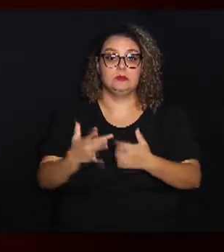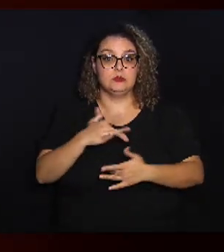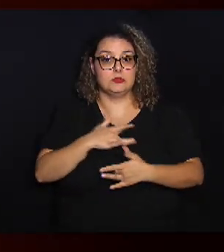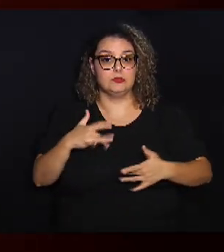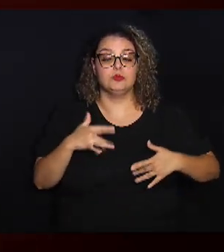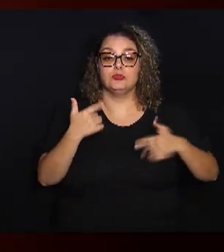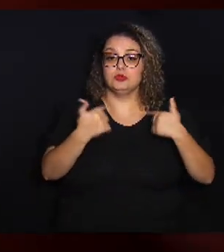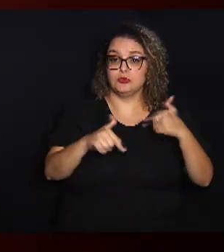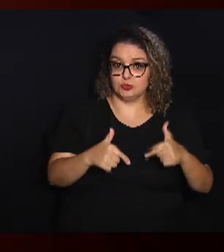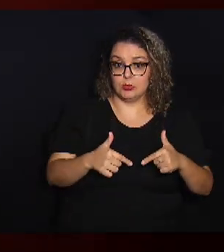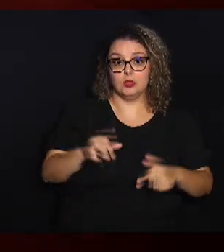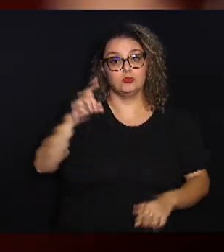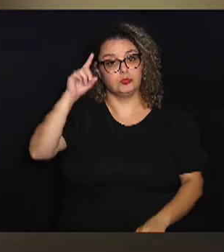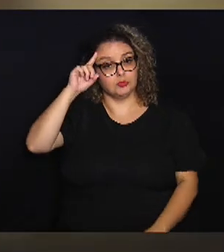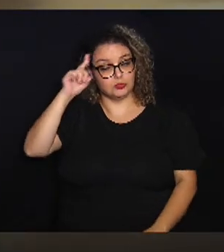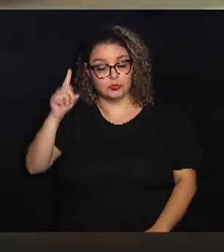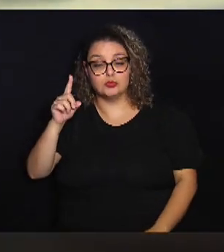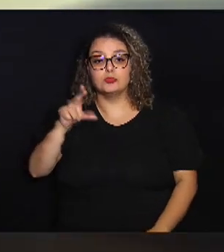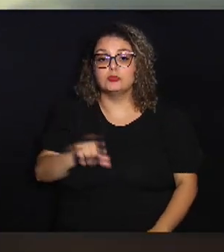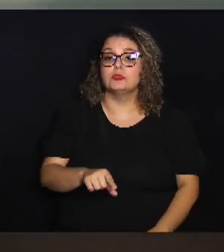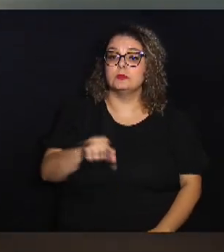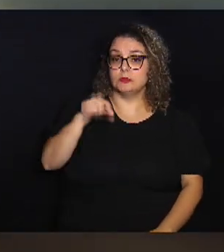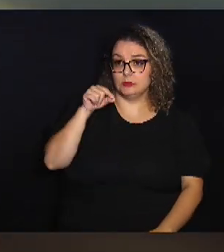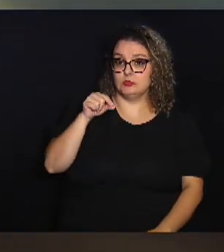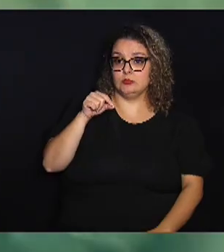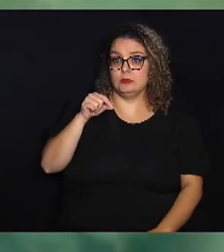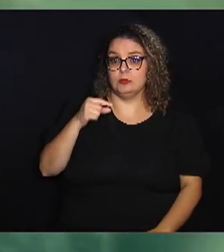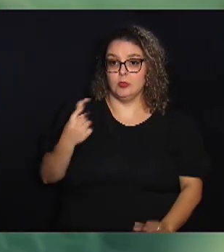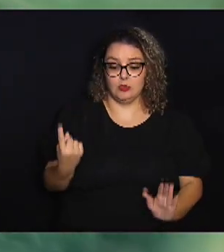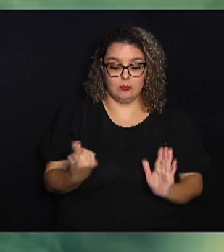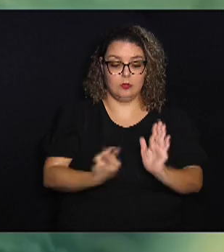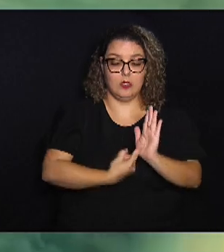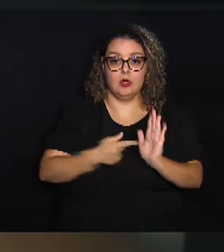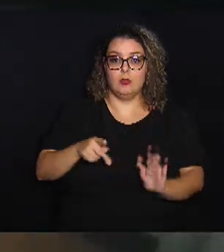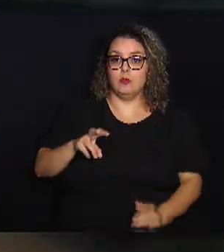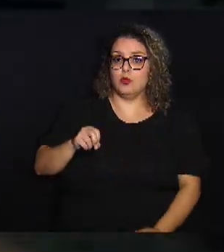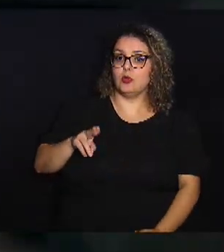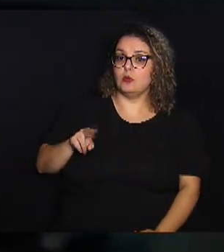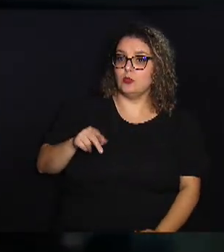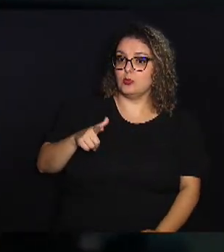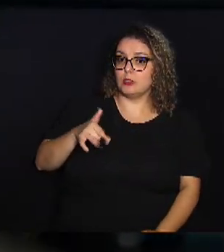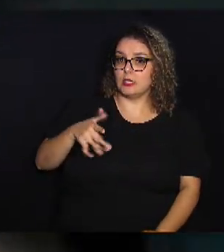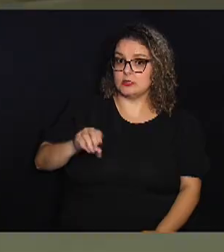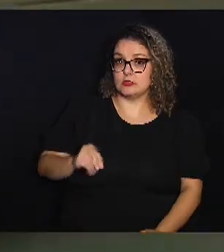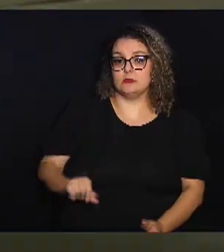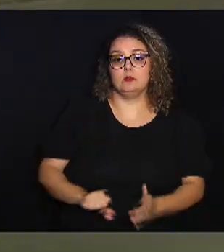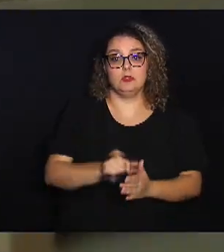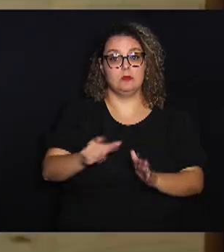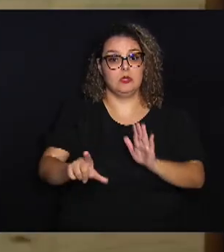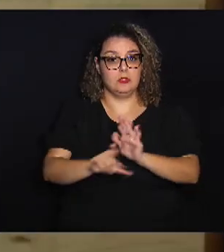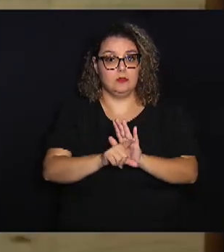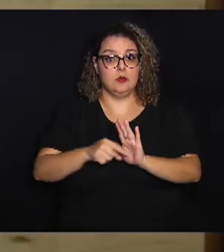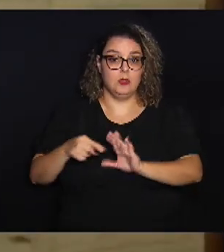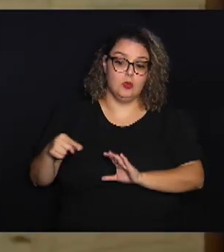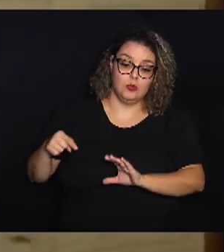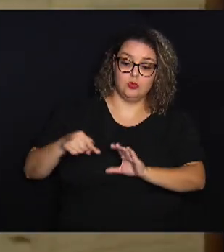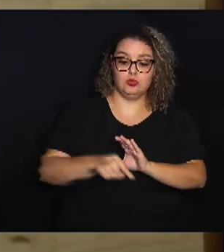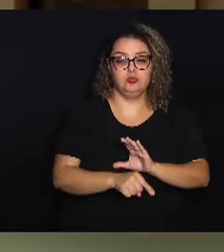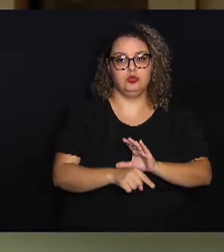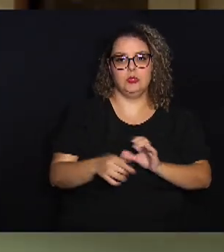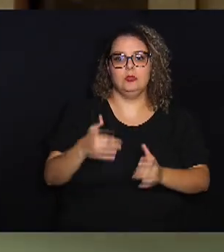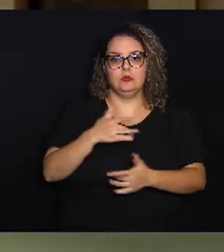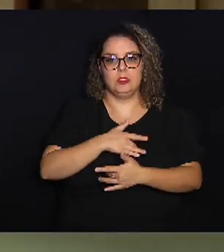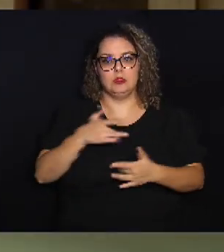Trabalho. A data foi escolhida por marcar a promulgação da primeira lei que representou avanços para a saúde